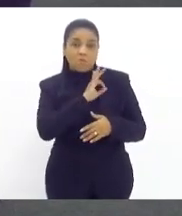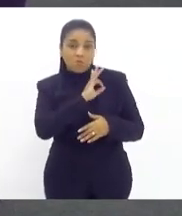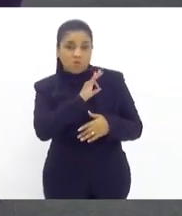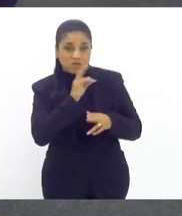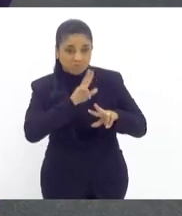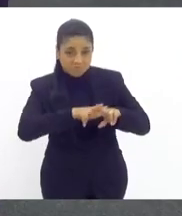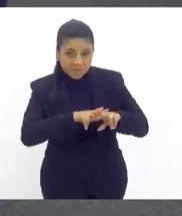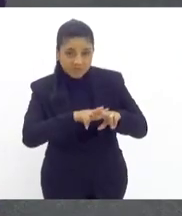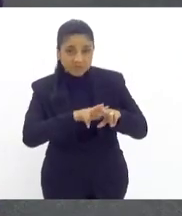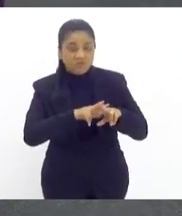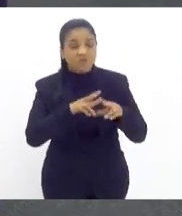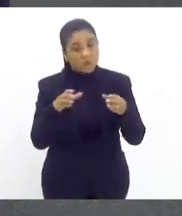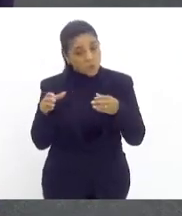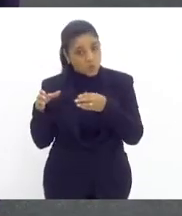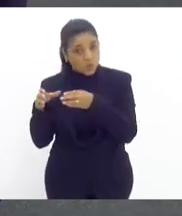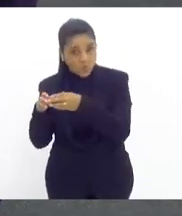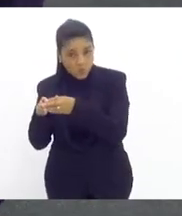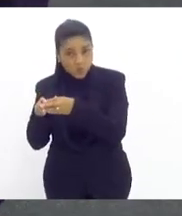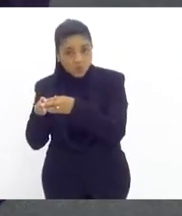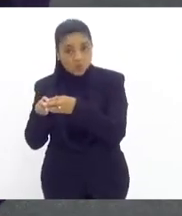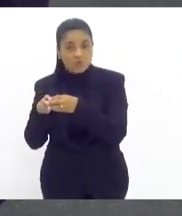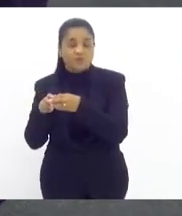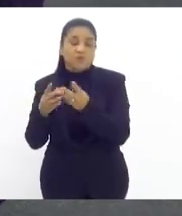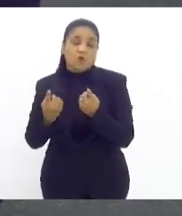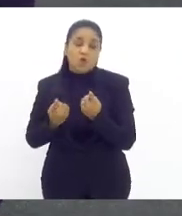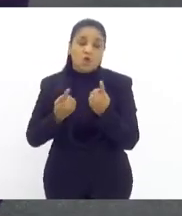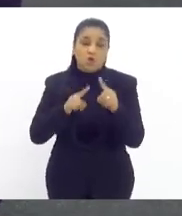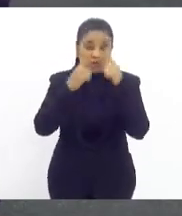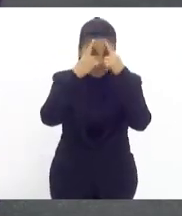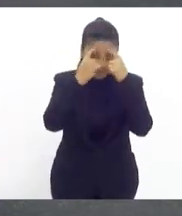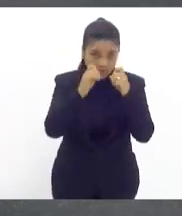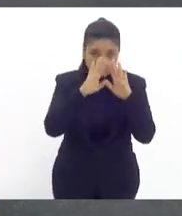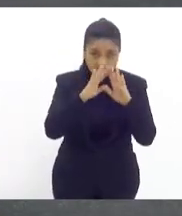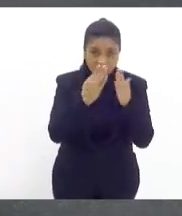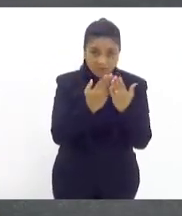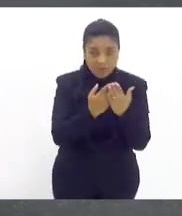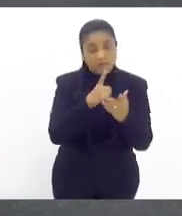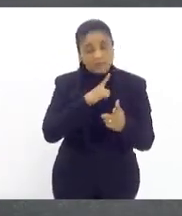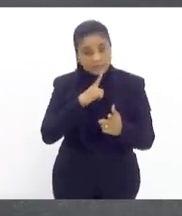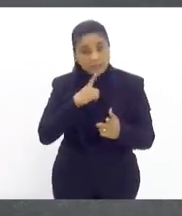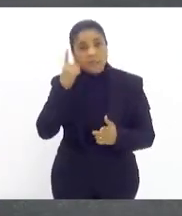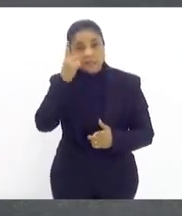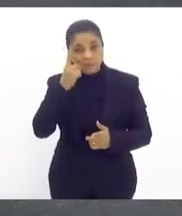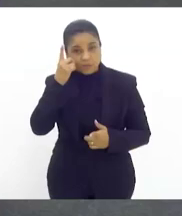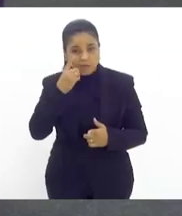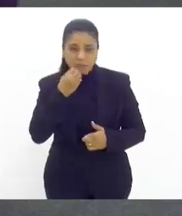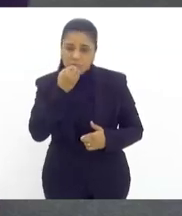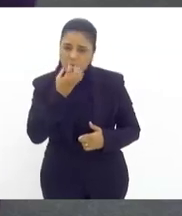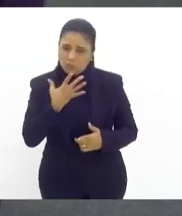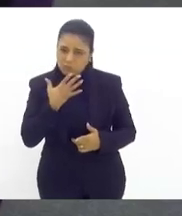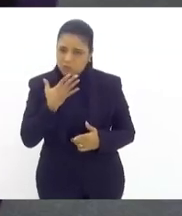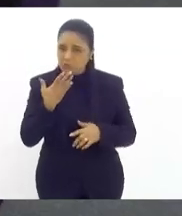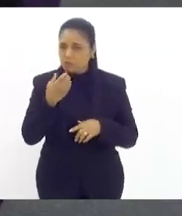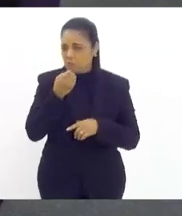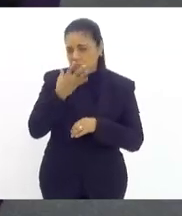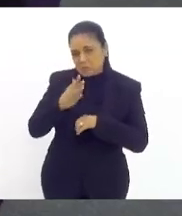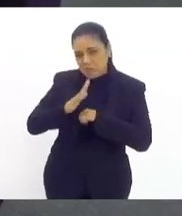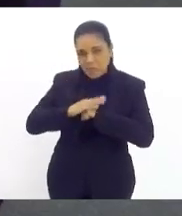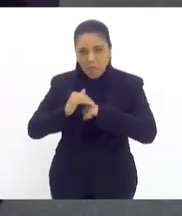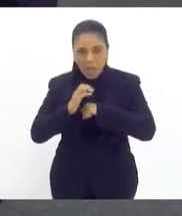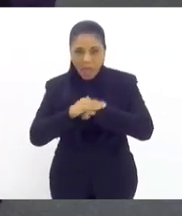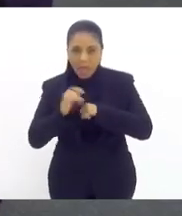contra as escolas preste atenção preste atenção que tem muitos deputados aqui que querem se fazer de bonzinho mas está querendo